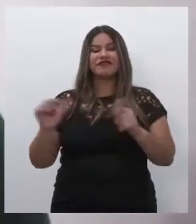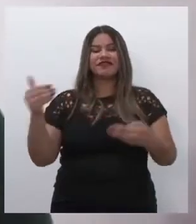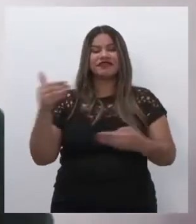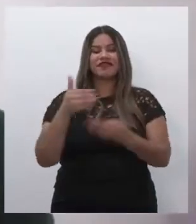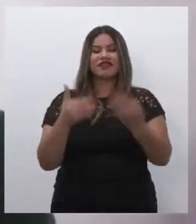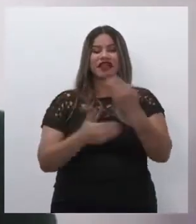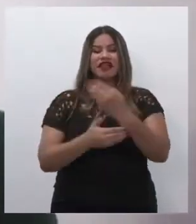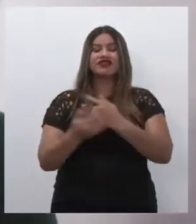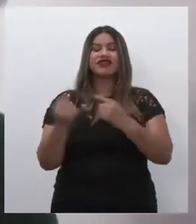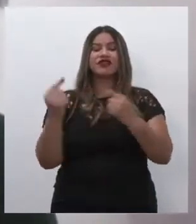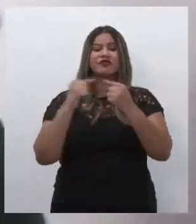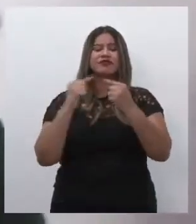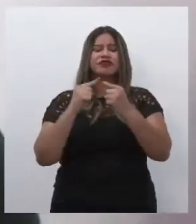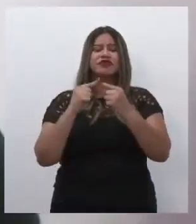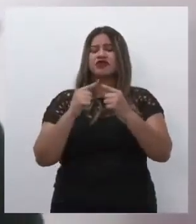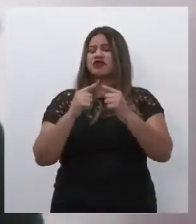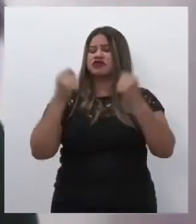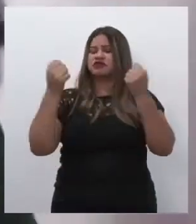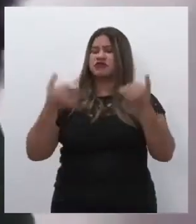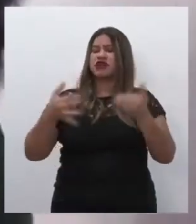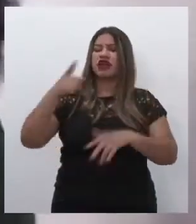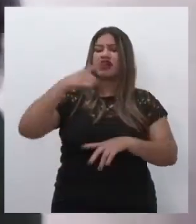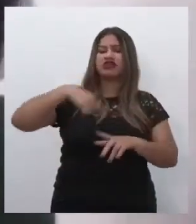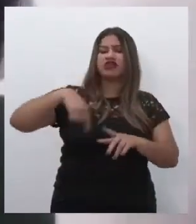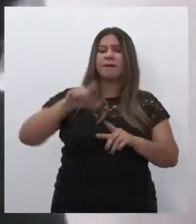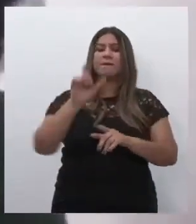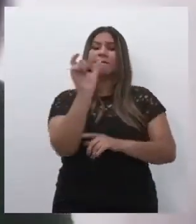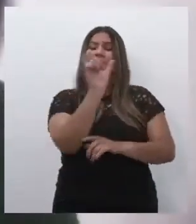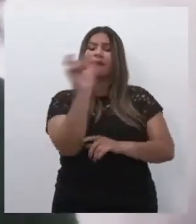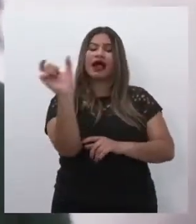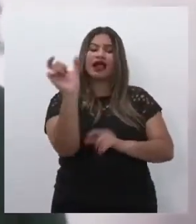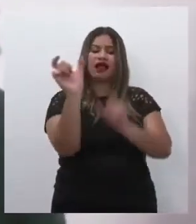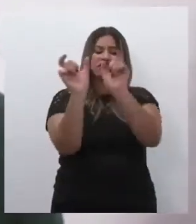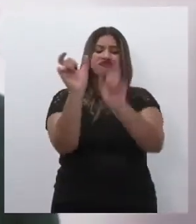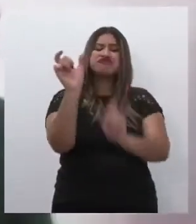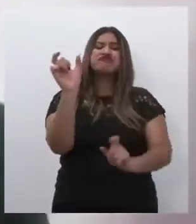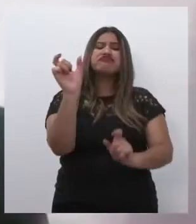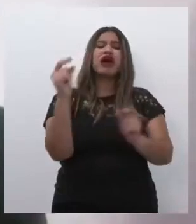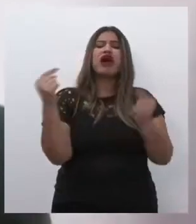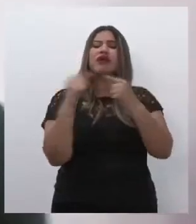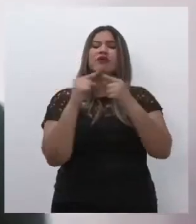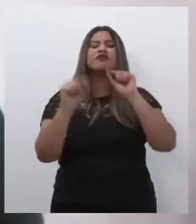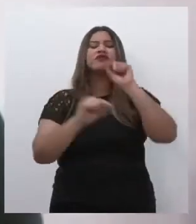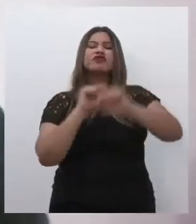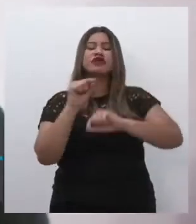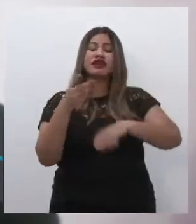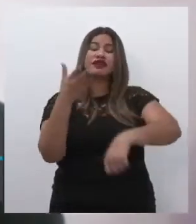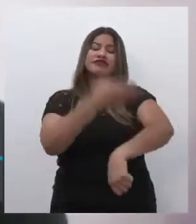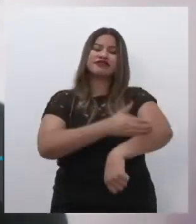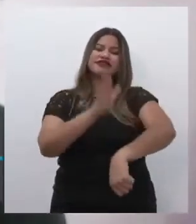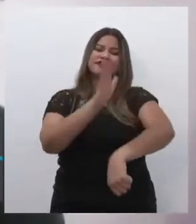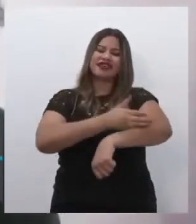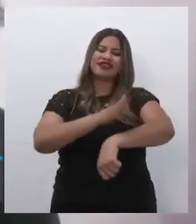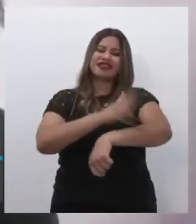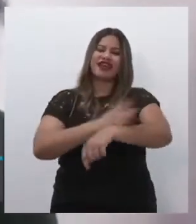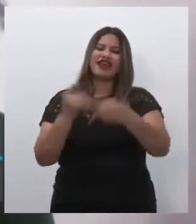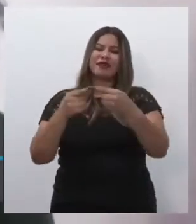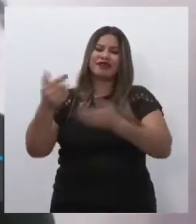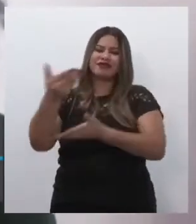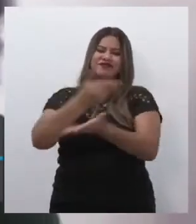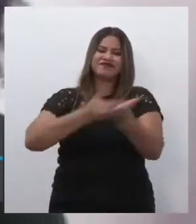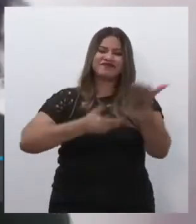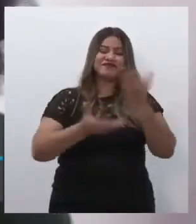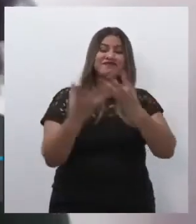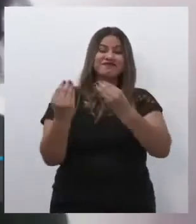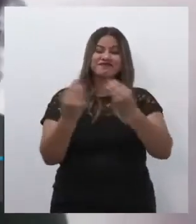por que a gente trouxe, né, essa cruzada para vocês, né? Fazer esse exercício é colaborativo, né? São muitas